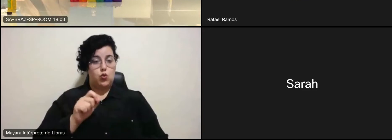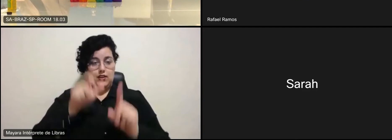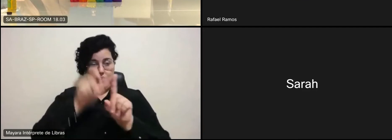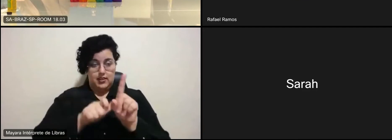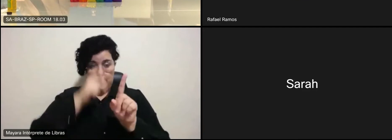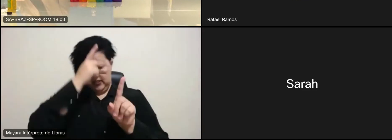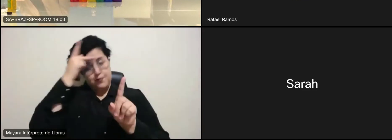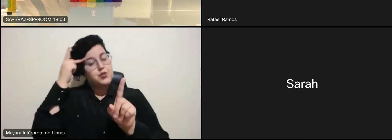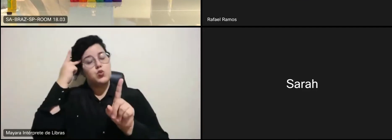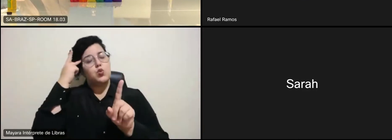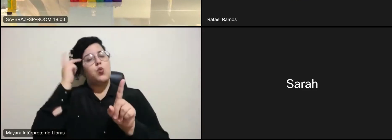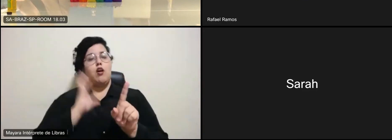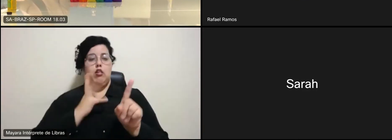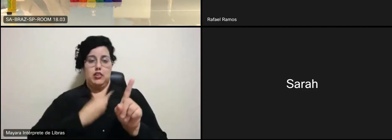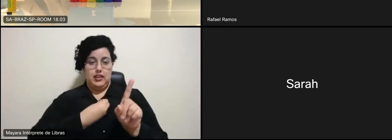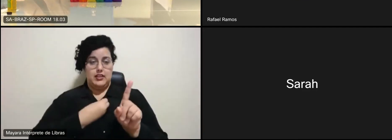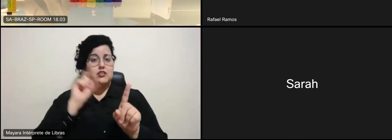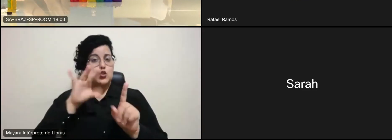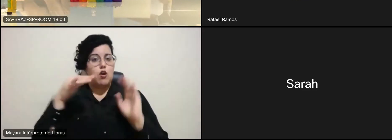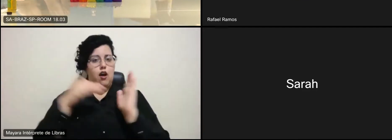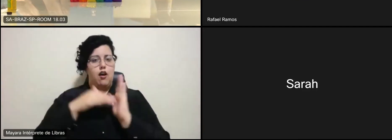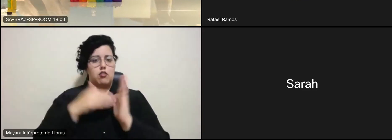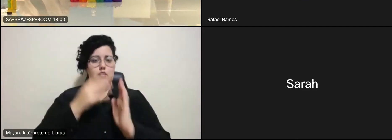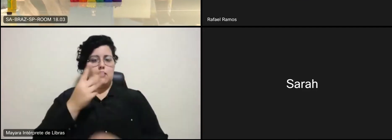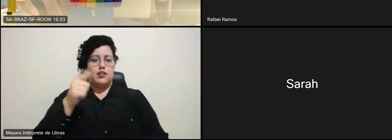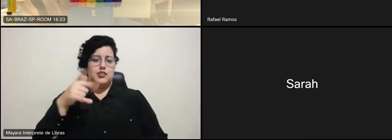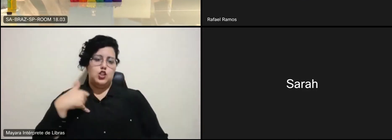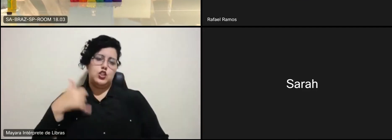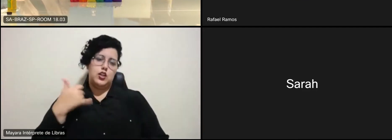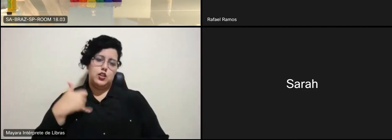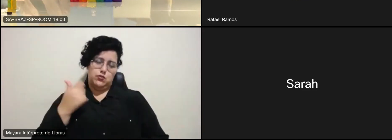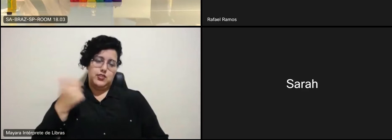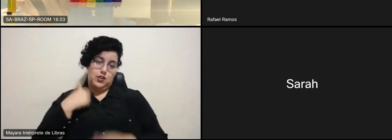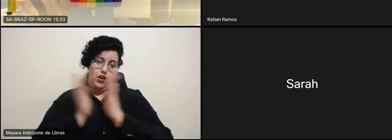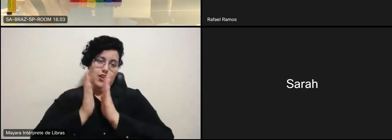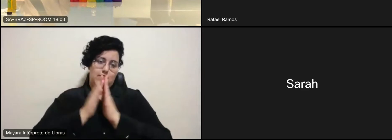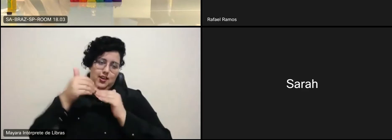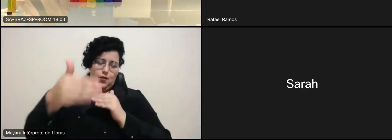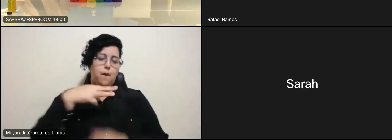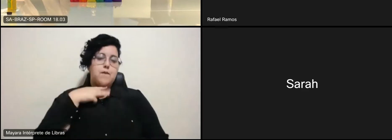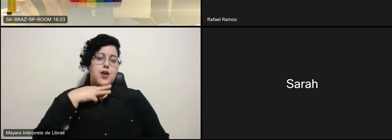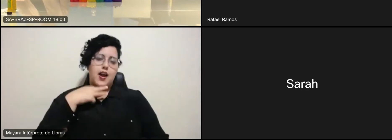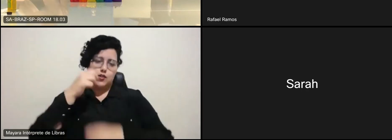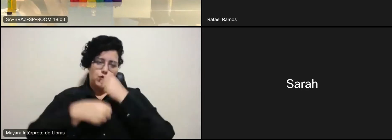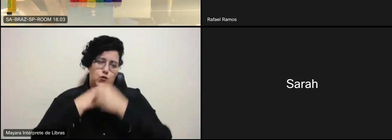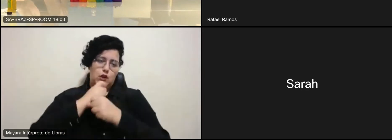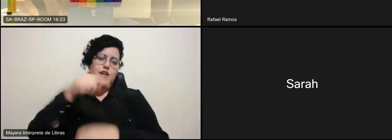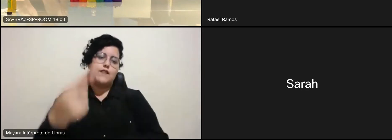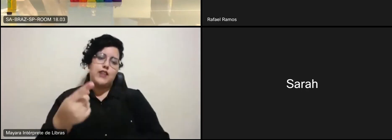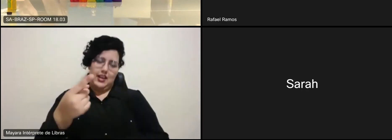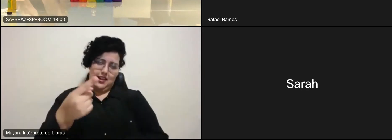trans viva 37 anos. Eu faço 38 em março do ano que vem. Ou seja, eu poderia estar aqui pela